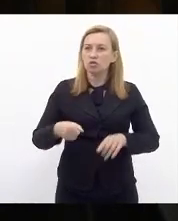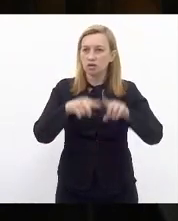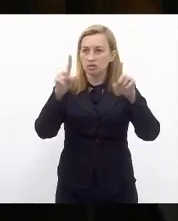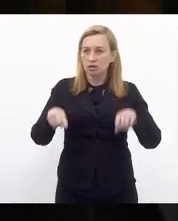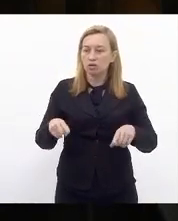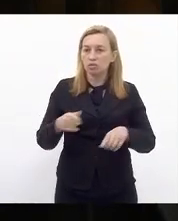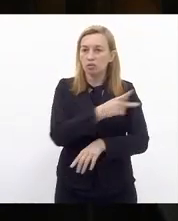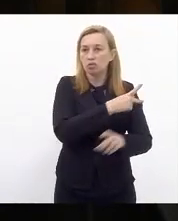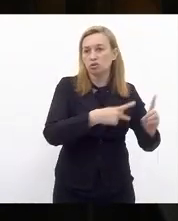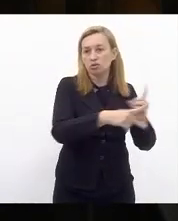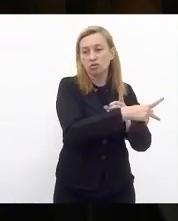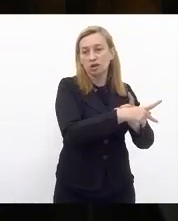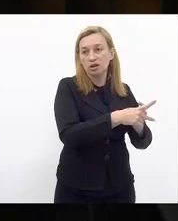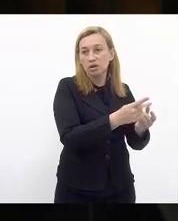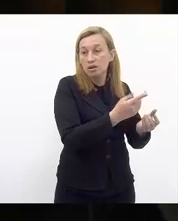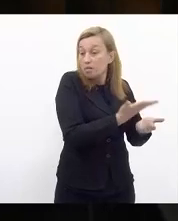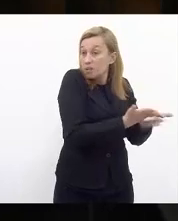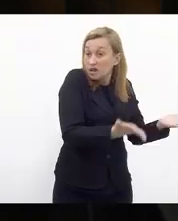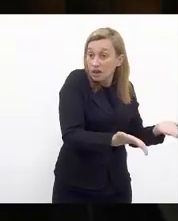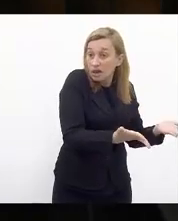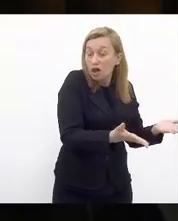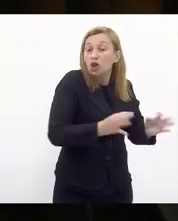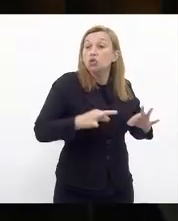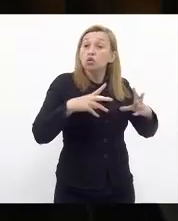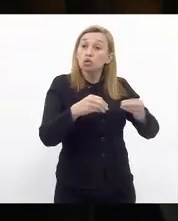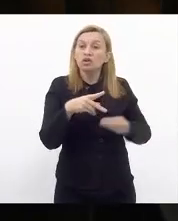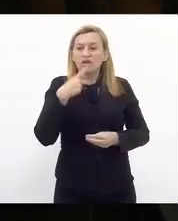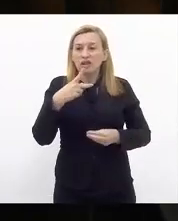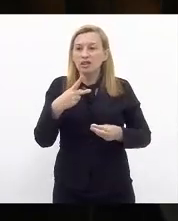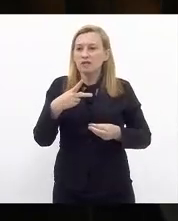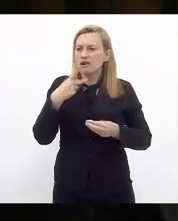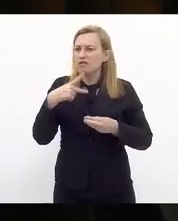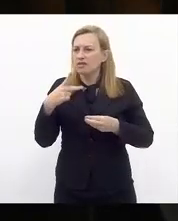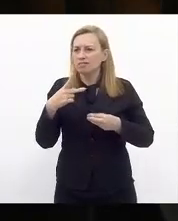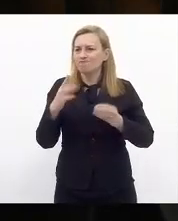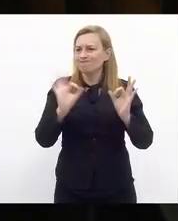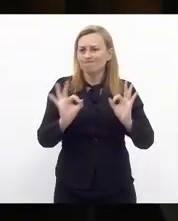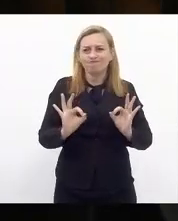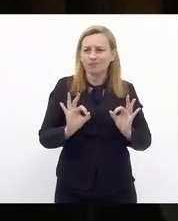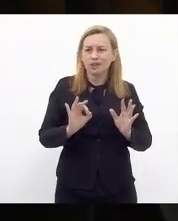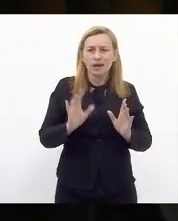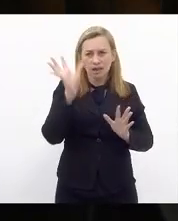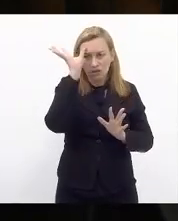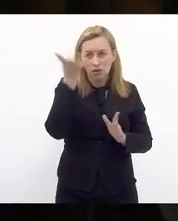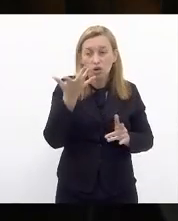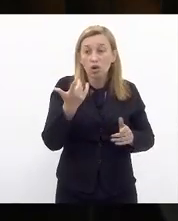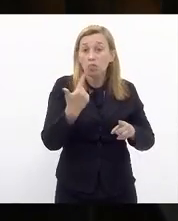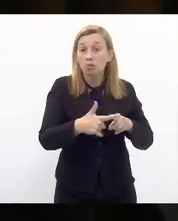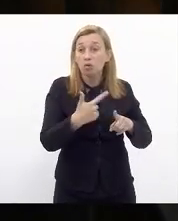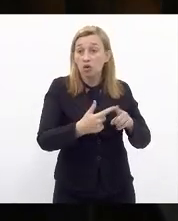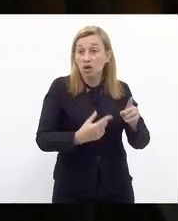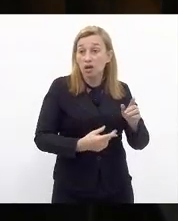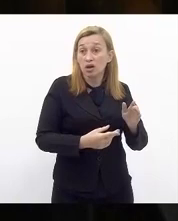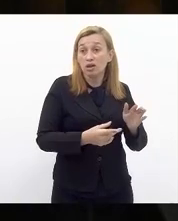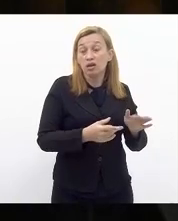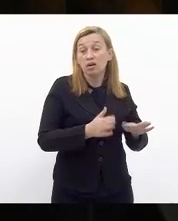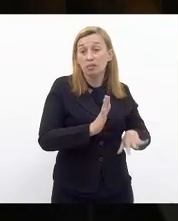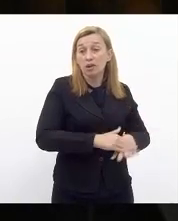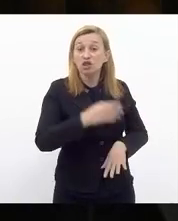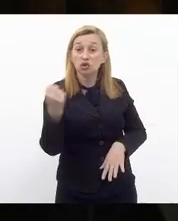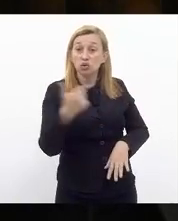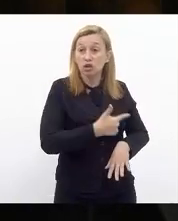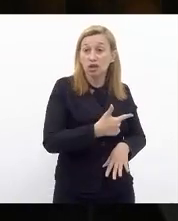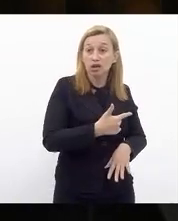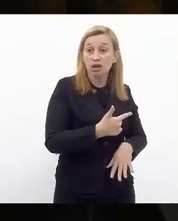Providência quebrar a providência é tudo que a gente tá falando aqui não adiantou de nada porque a despesa seria muito maior do que está se propondo